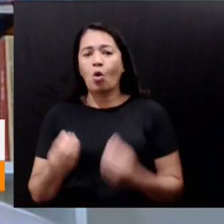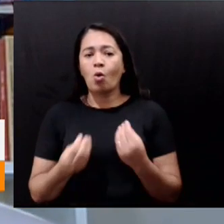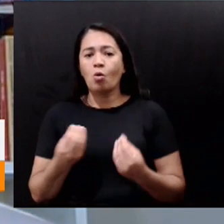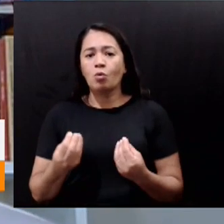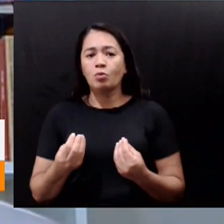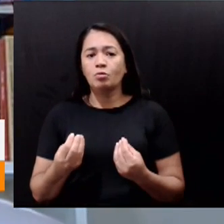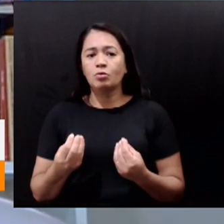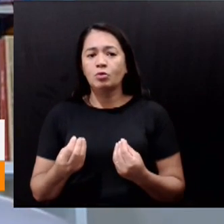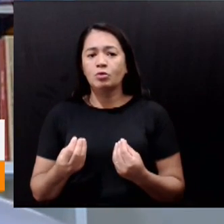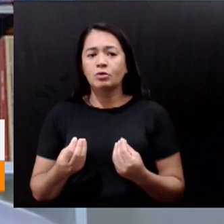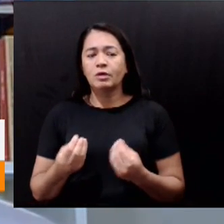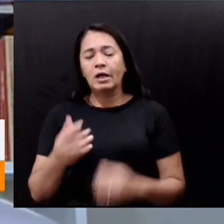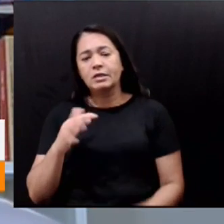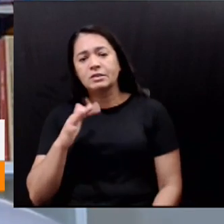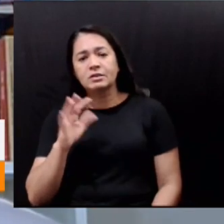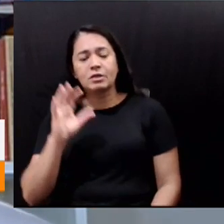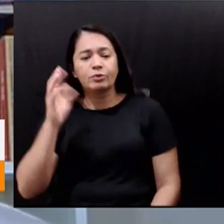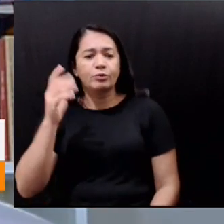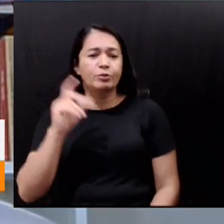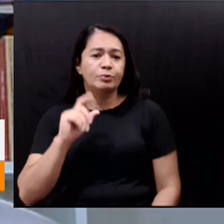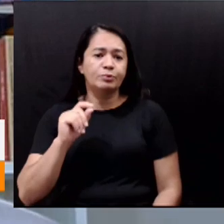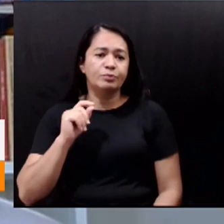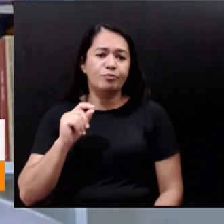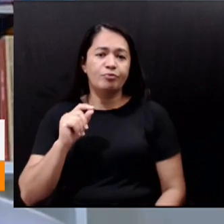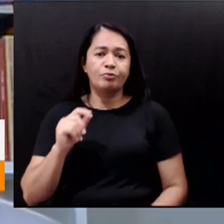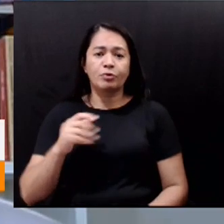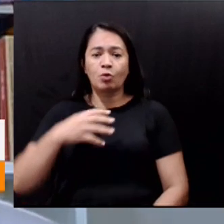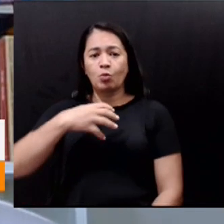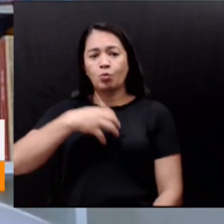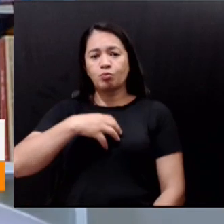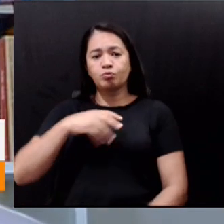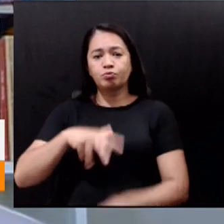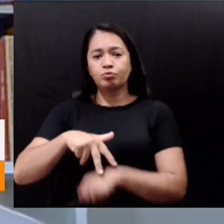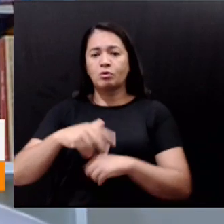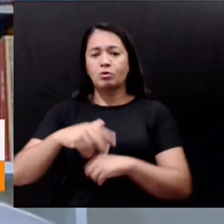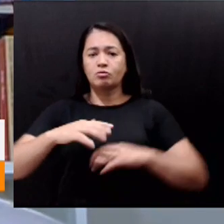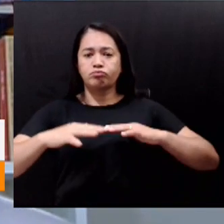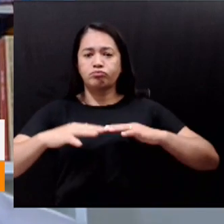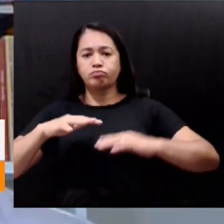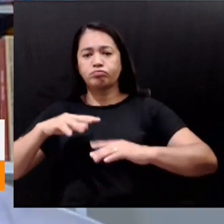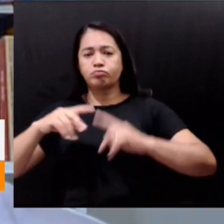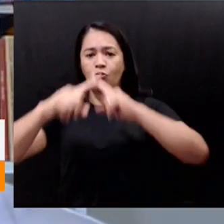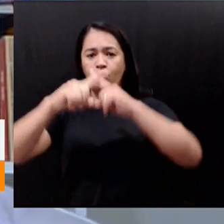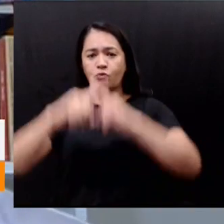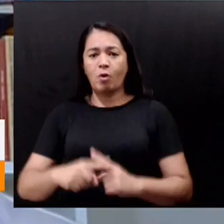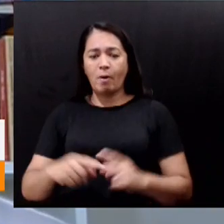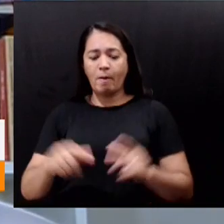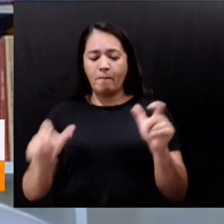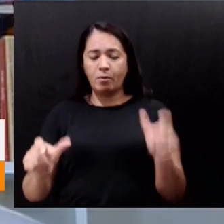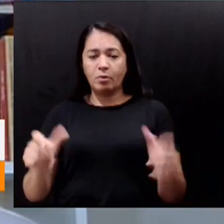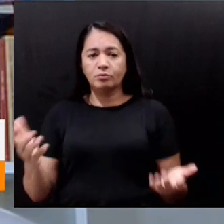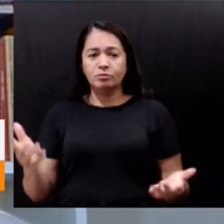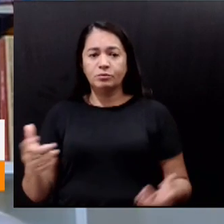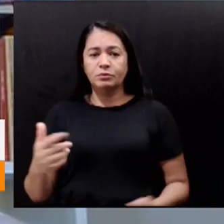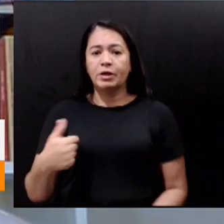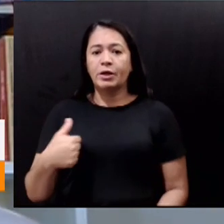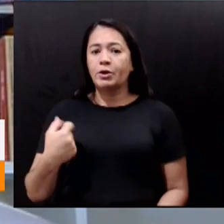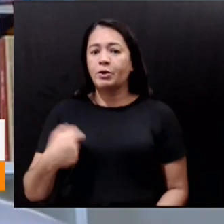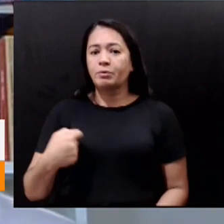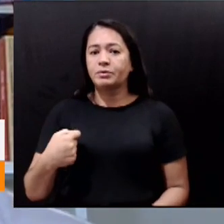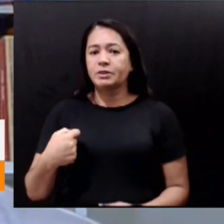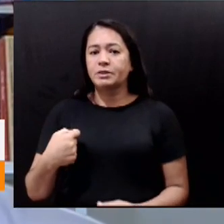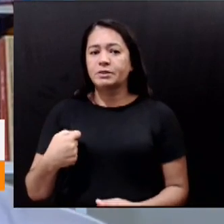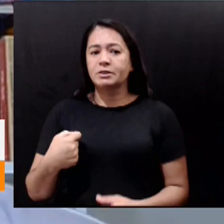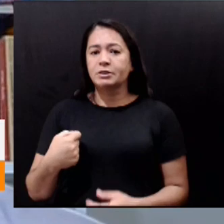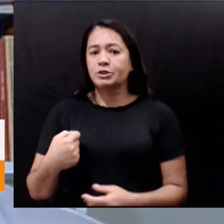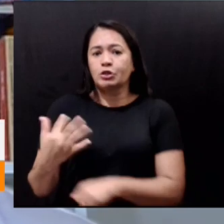seja uma posição de competitividade entre as pessoas, né? Eu tenho que dar conta de tudo, eu tenho que